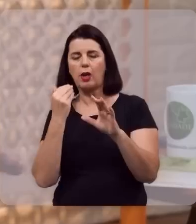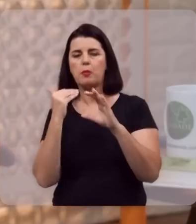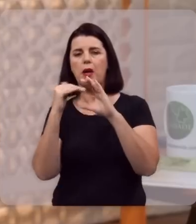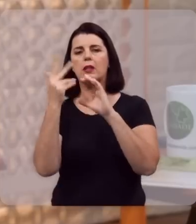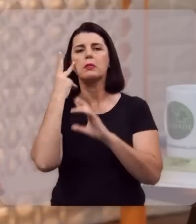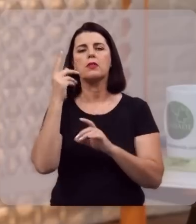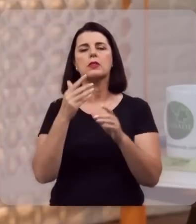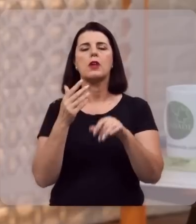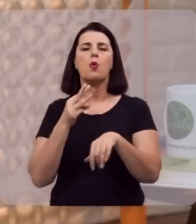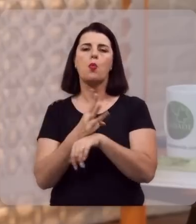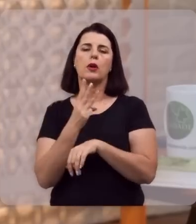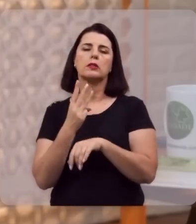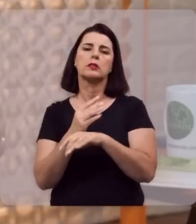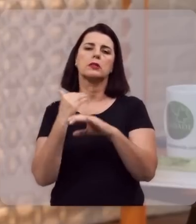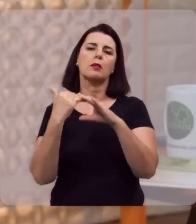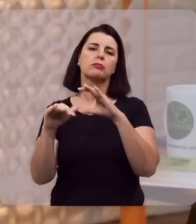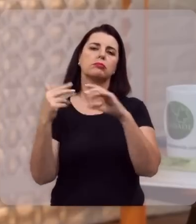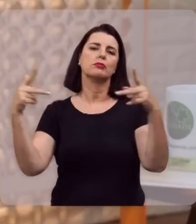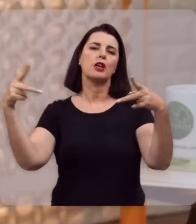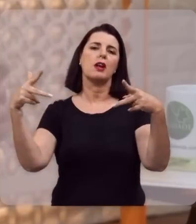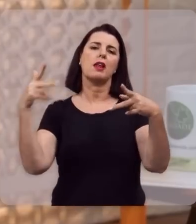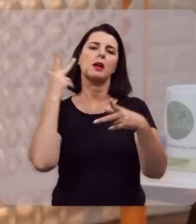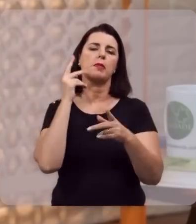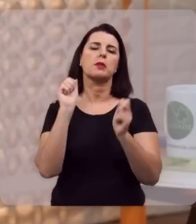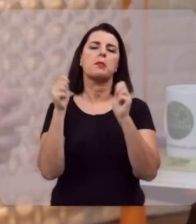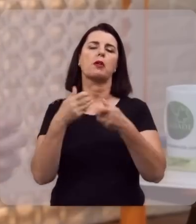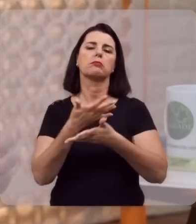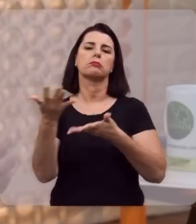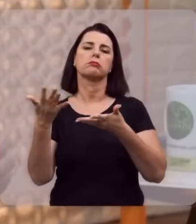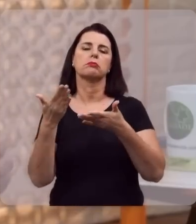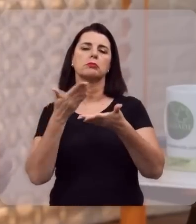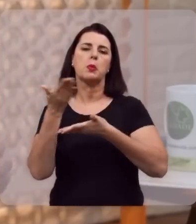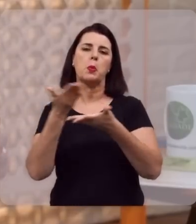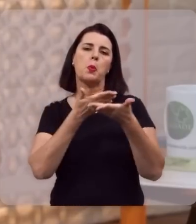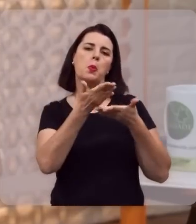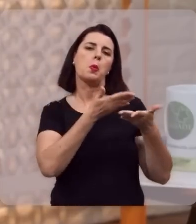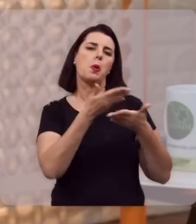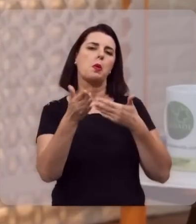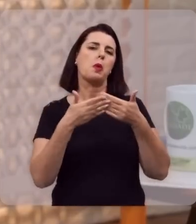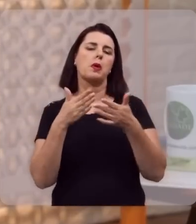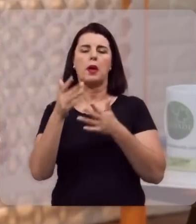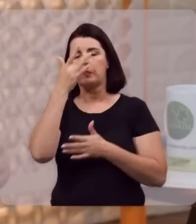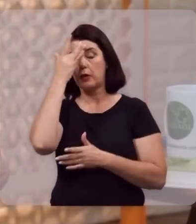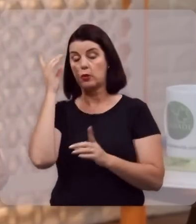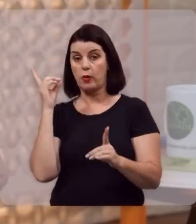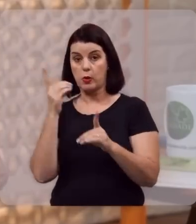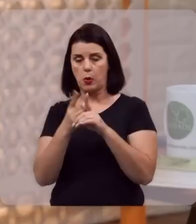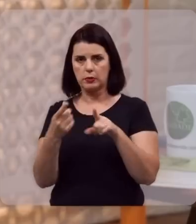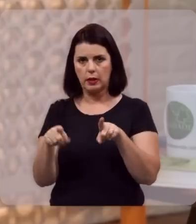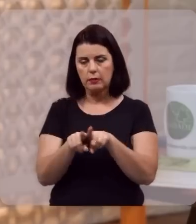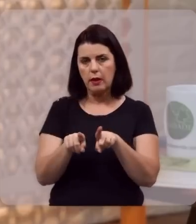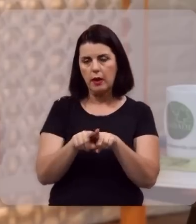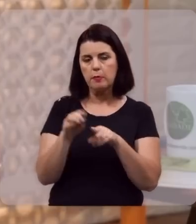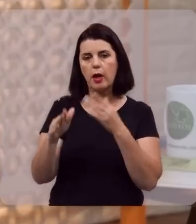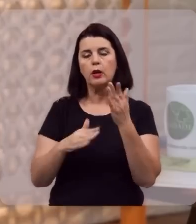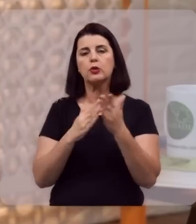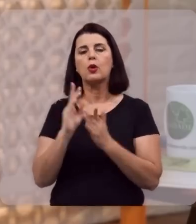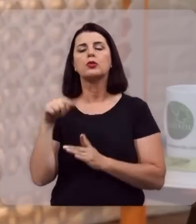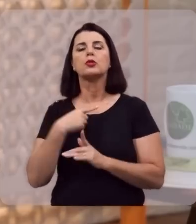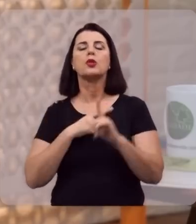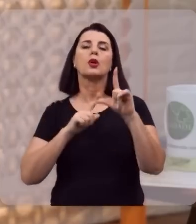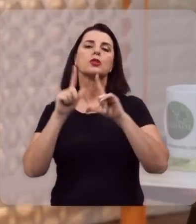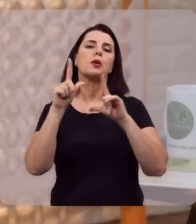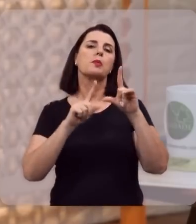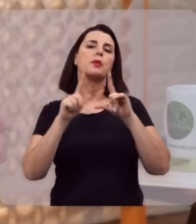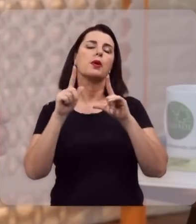mandar para você o programa de hoje no seu telefone para você compartilhar com quem você quiser. Você encontra também todos os